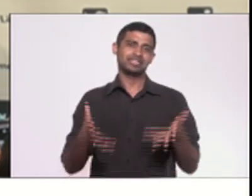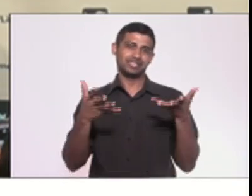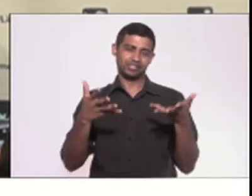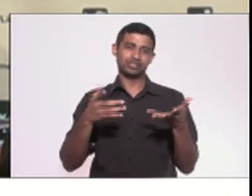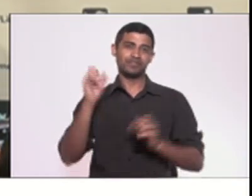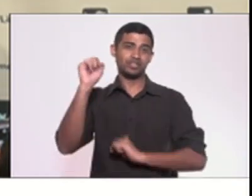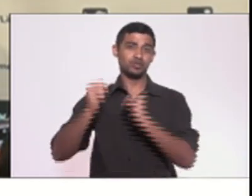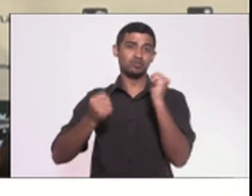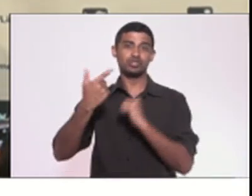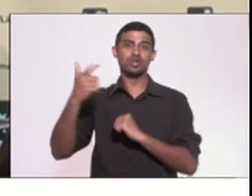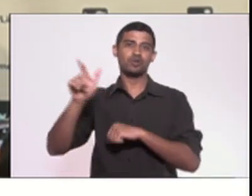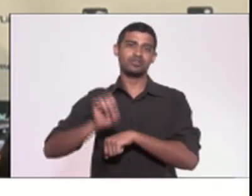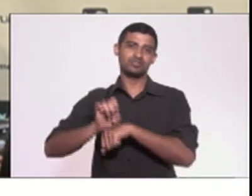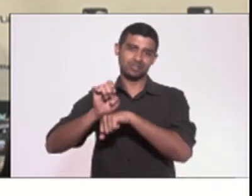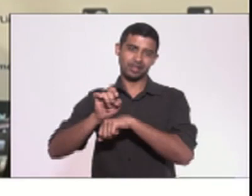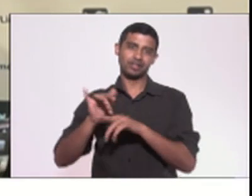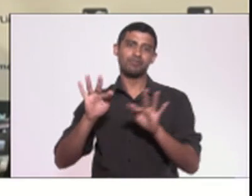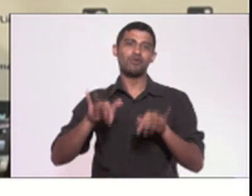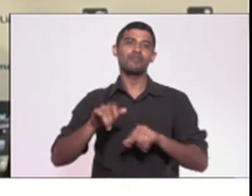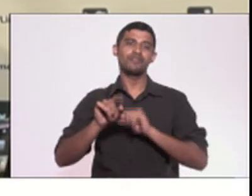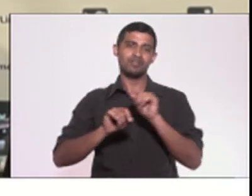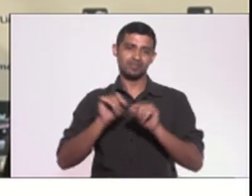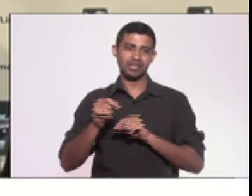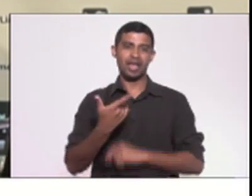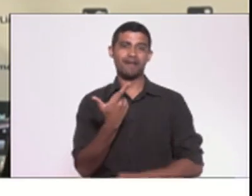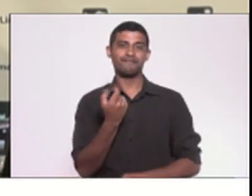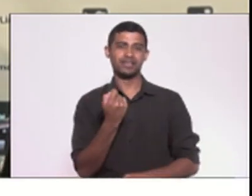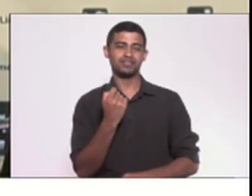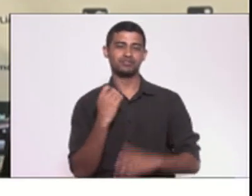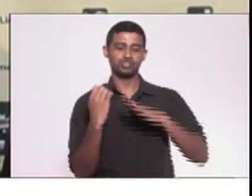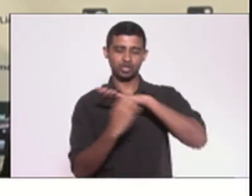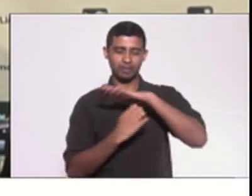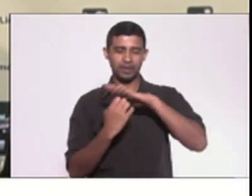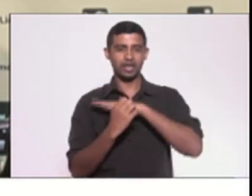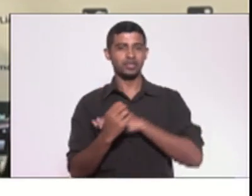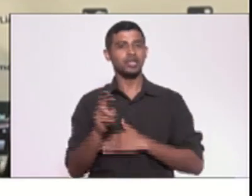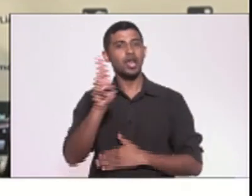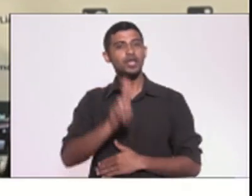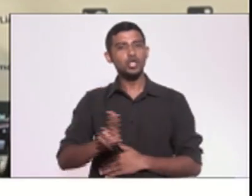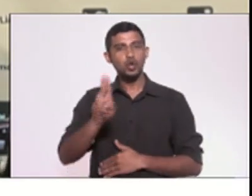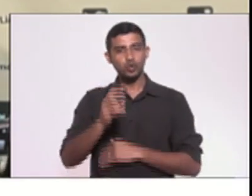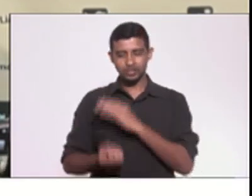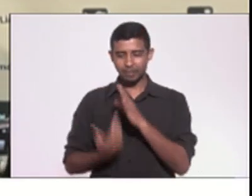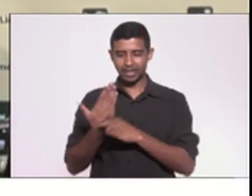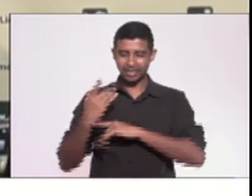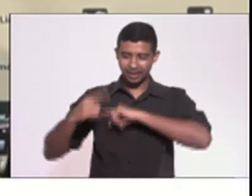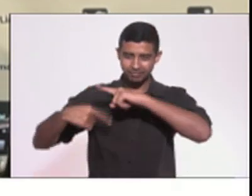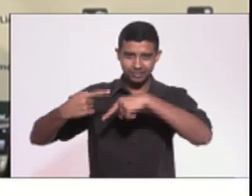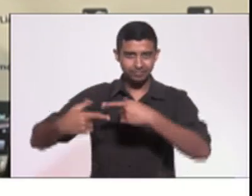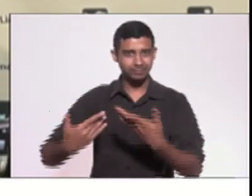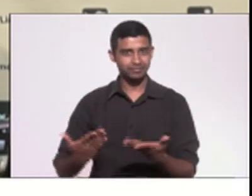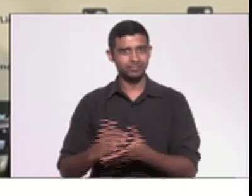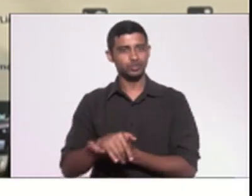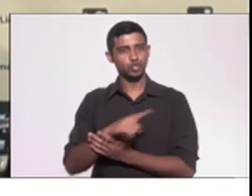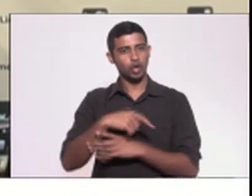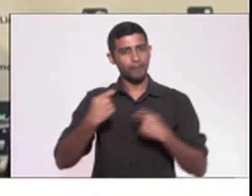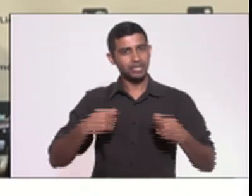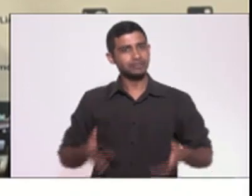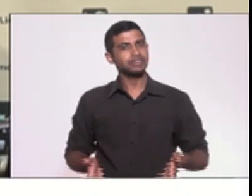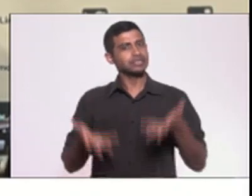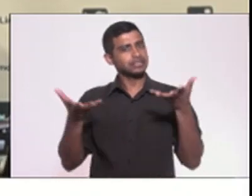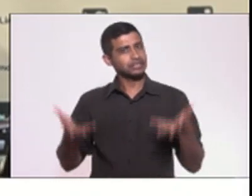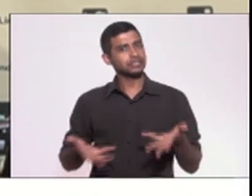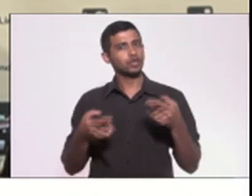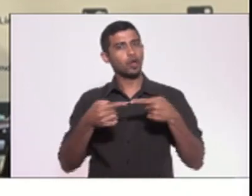Rio de Janeiro. E, por fim, as 20 empresas aí que usam essa matéria-prima reciclada, nós precisamos estimular isso através de incentivo de